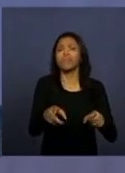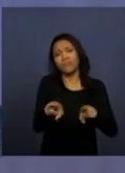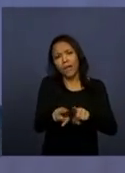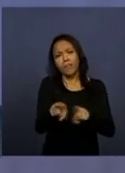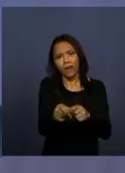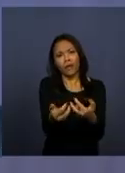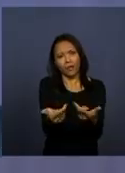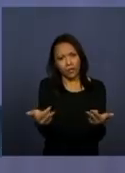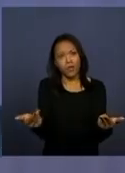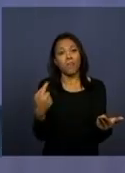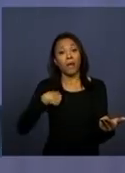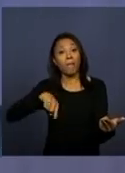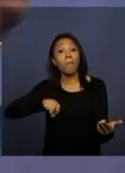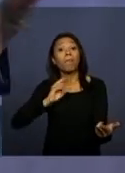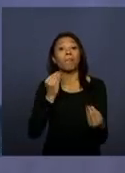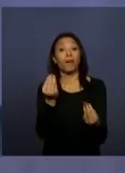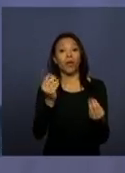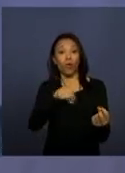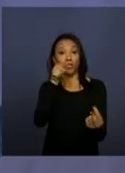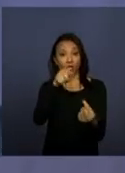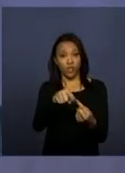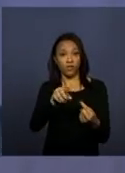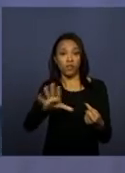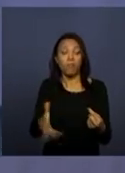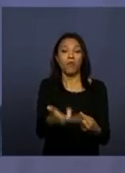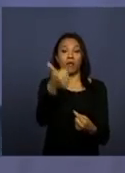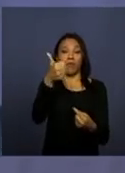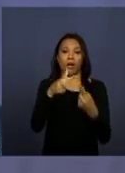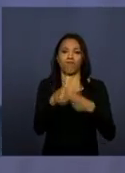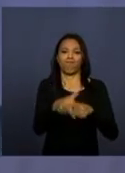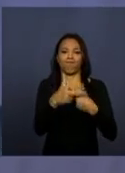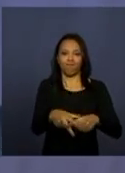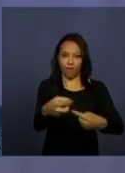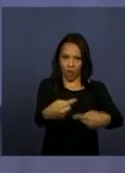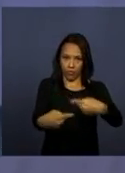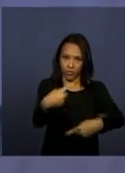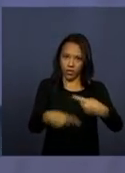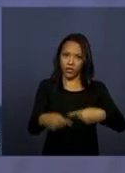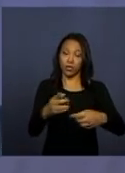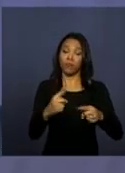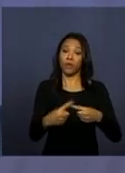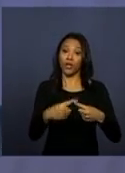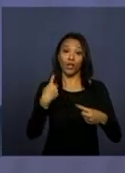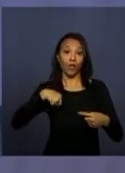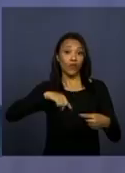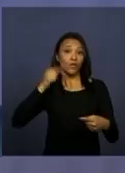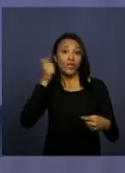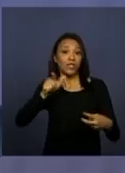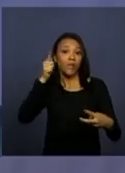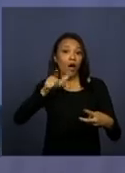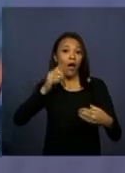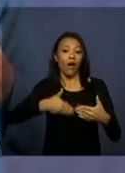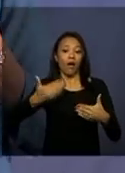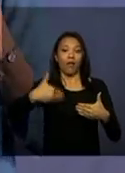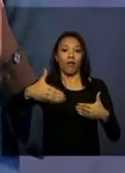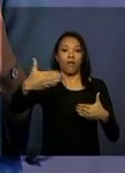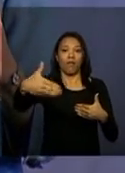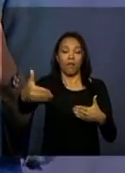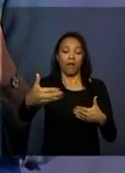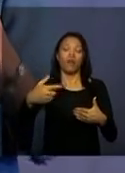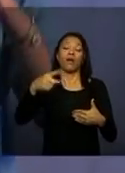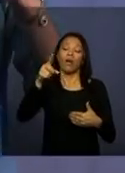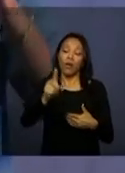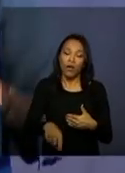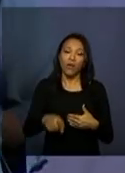possa aperfeiçoar, porque é um ganho que nós tivemos ao longo de todo esse processo. É algo que